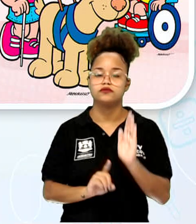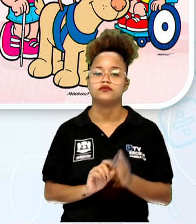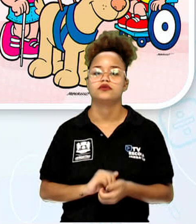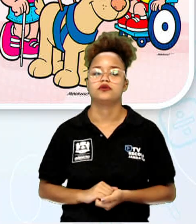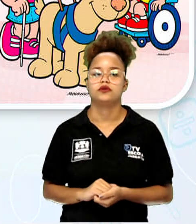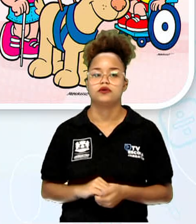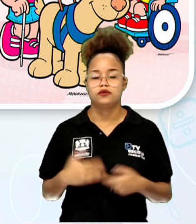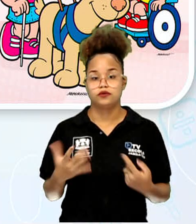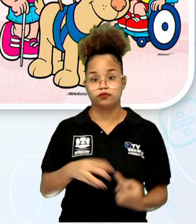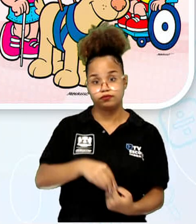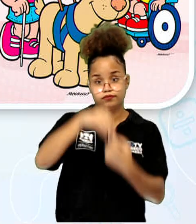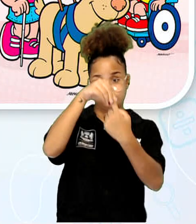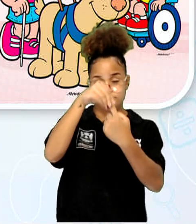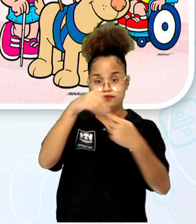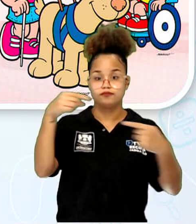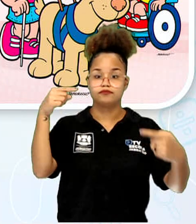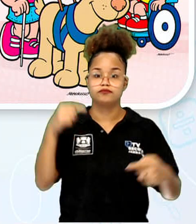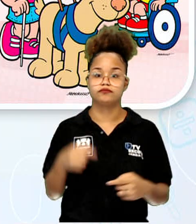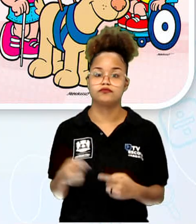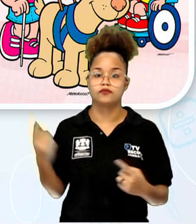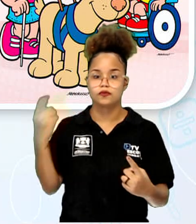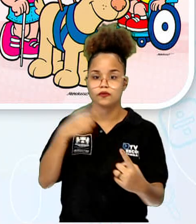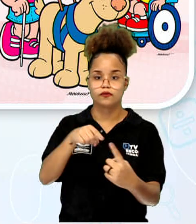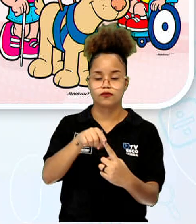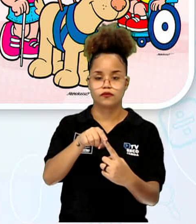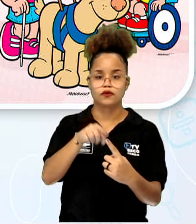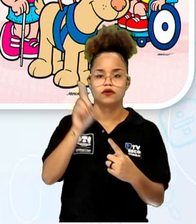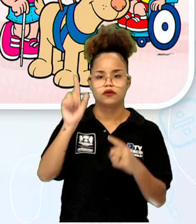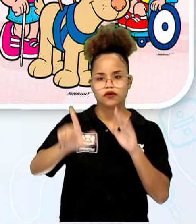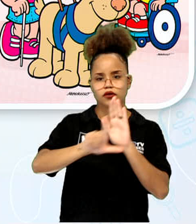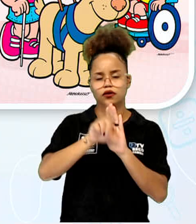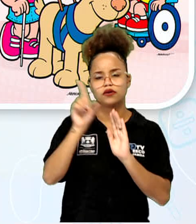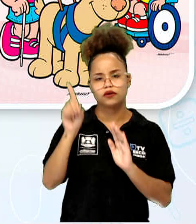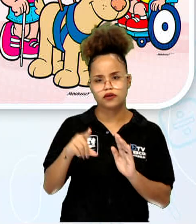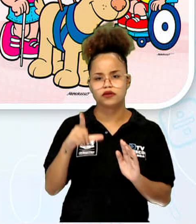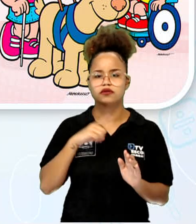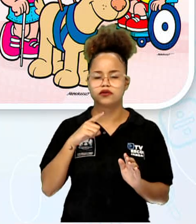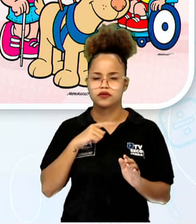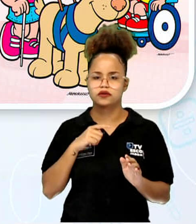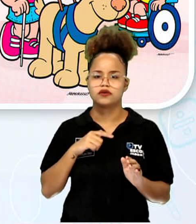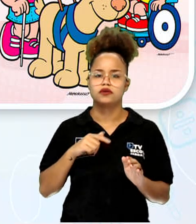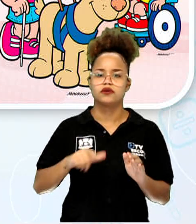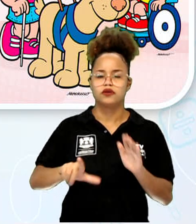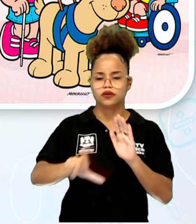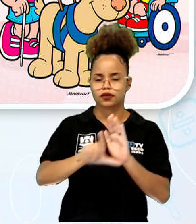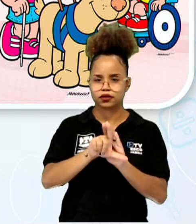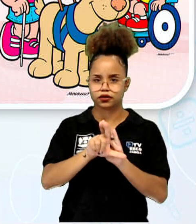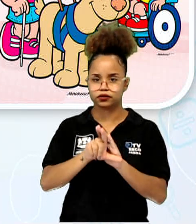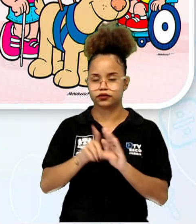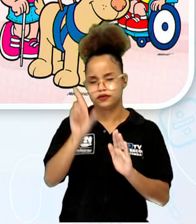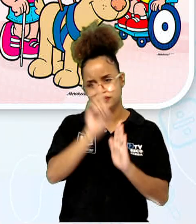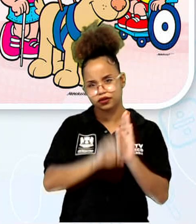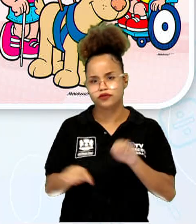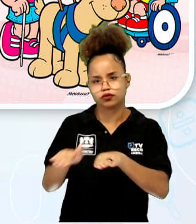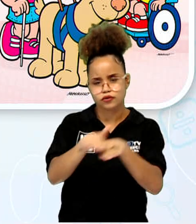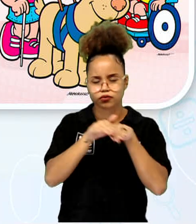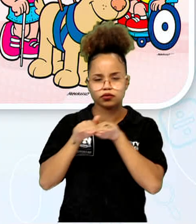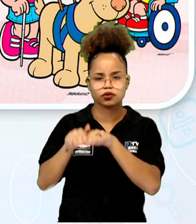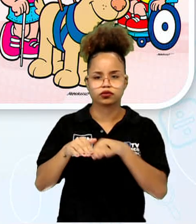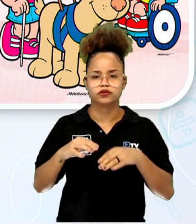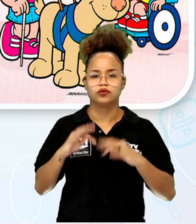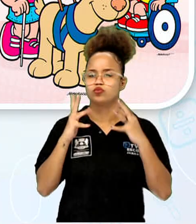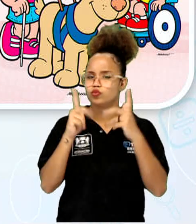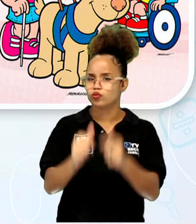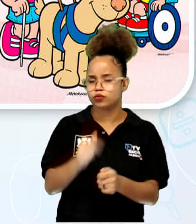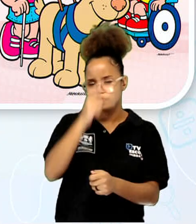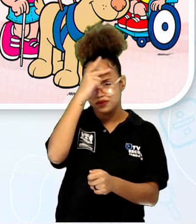o principal objetivo desta lei é garantir direitos iguais para todas as pessoas que